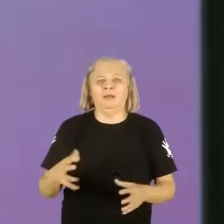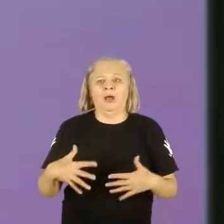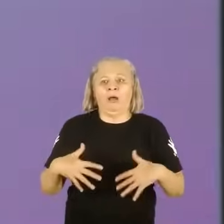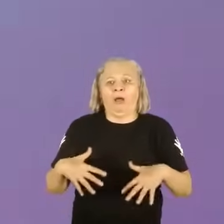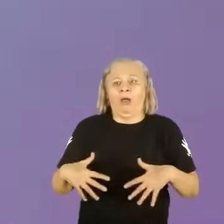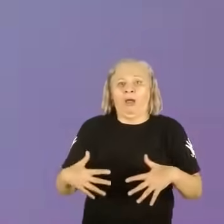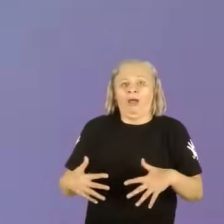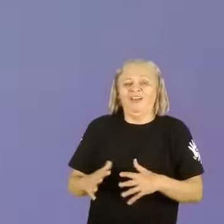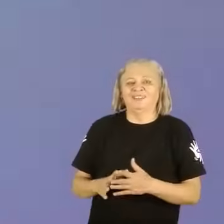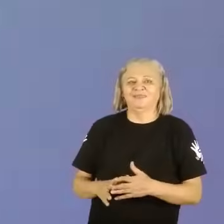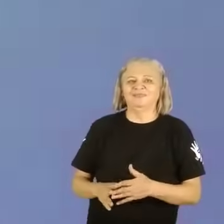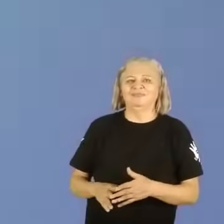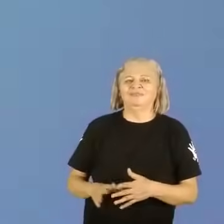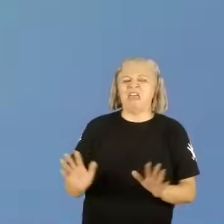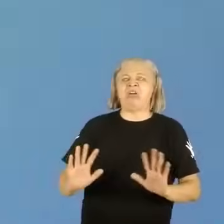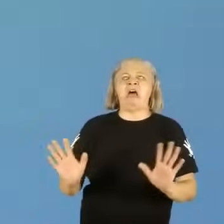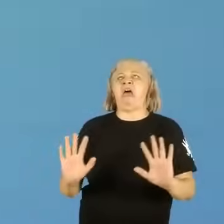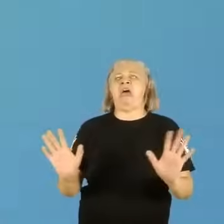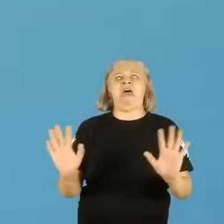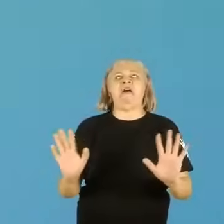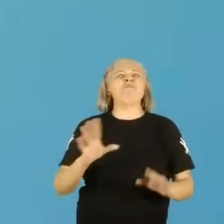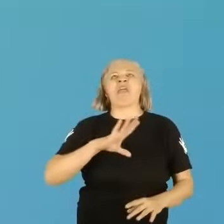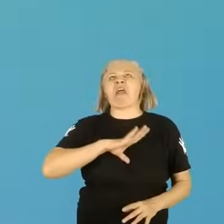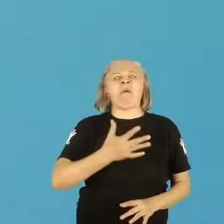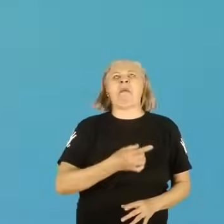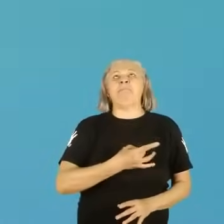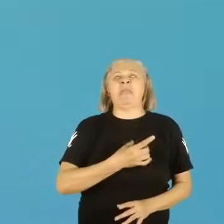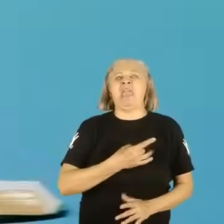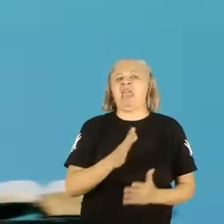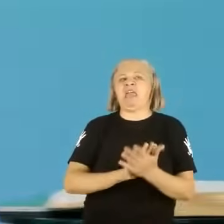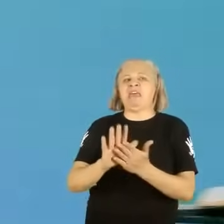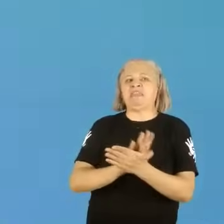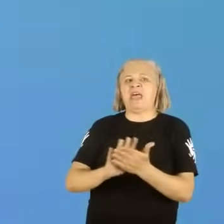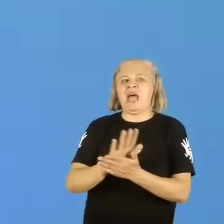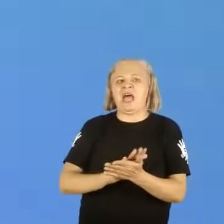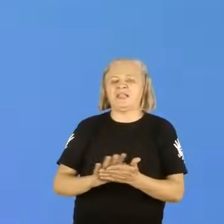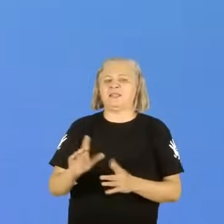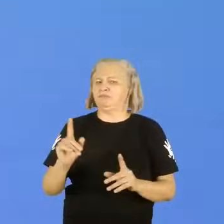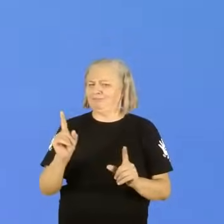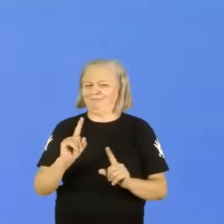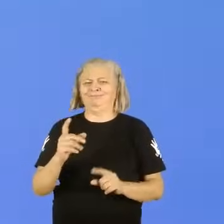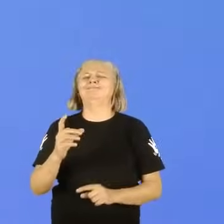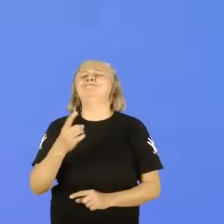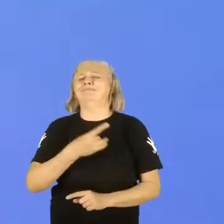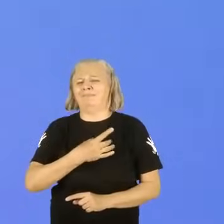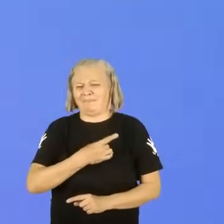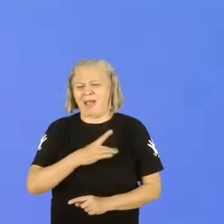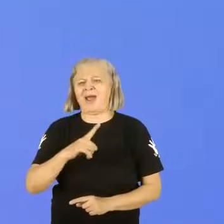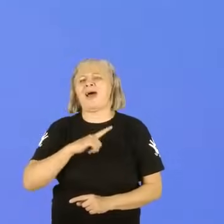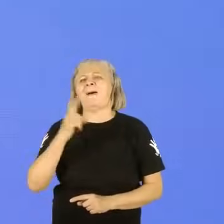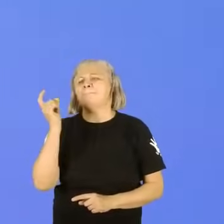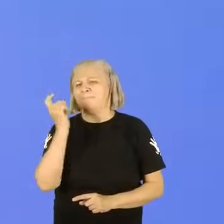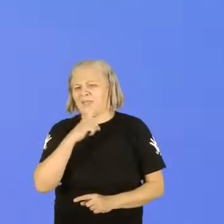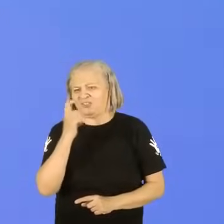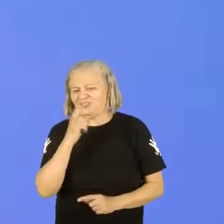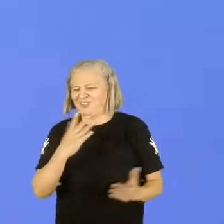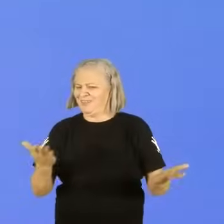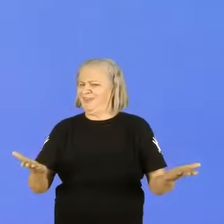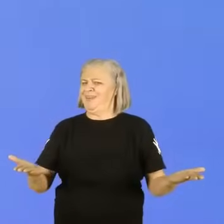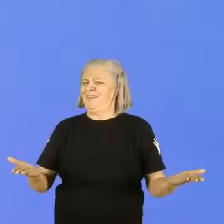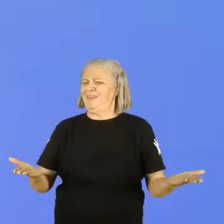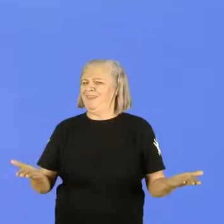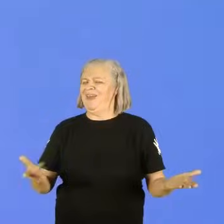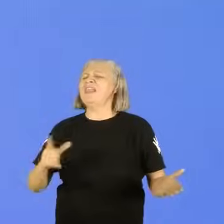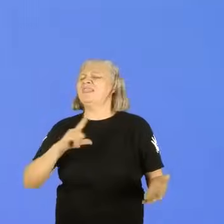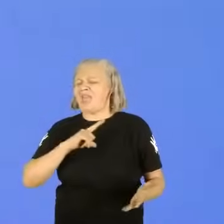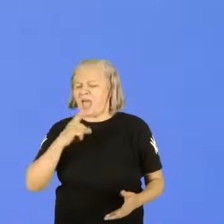Porque tem gente que acha: não, eu não tive medo. Quem diz que não teve medo é mentiroso. Todo mundo tem medo de alguma